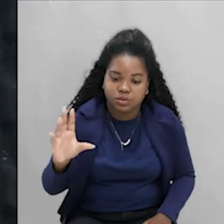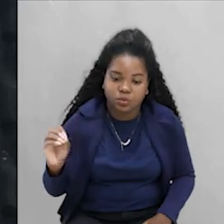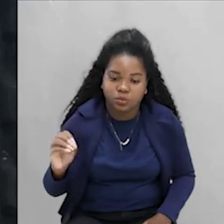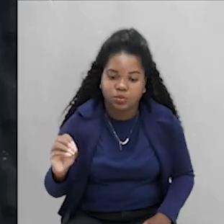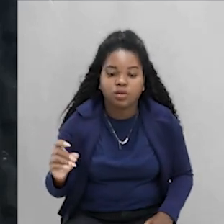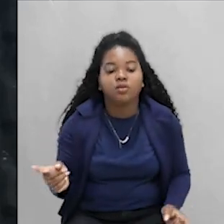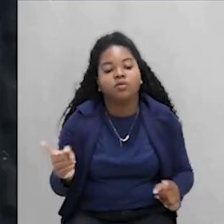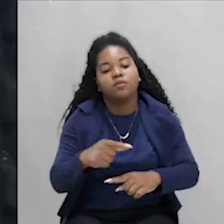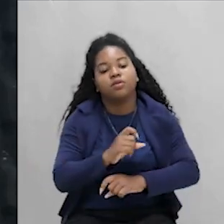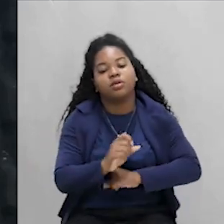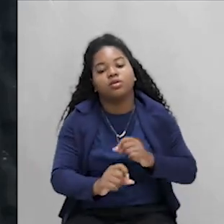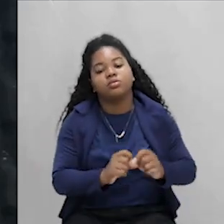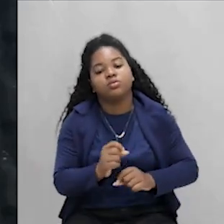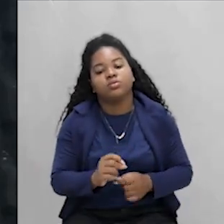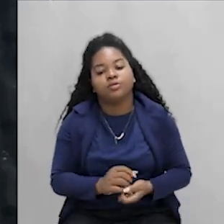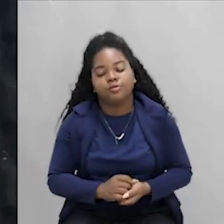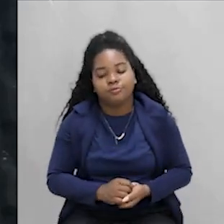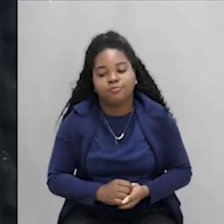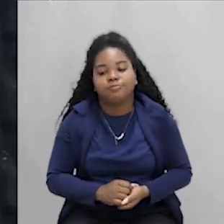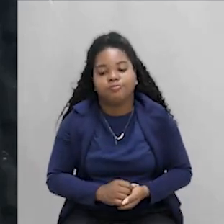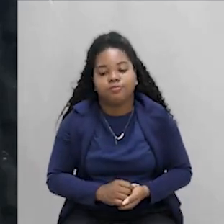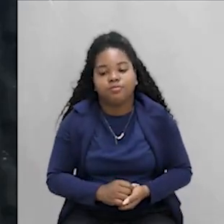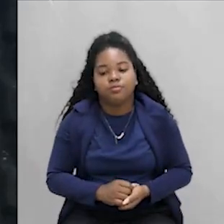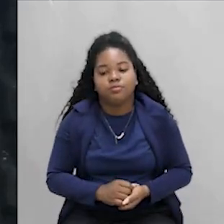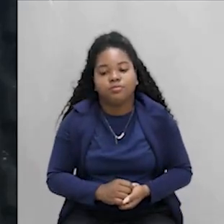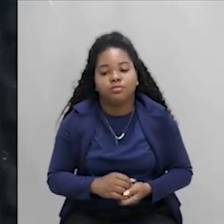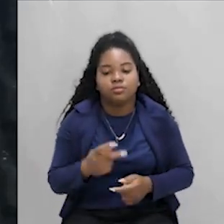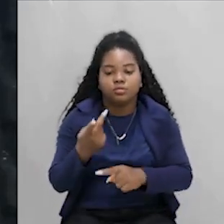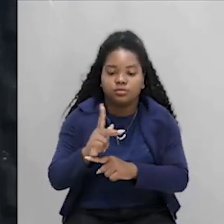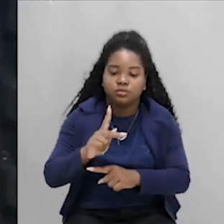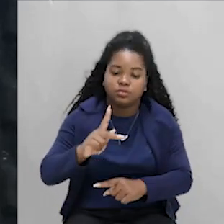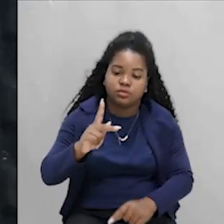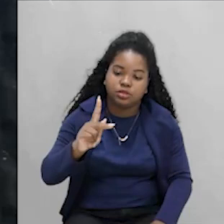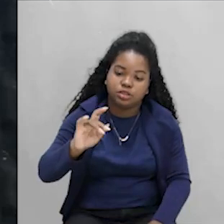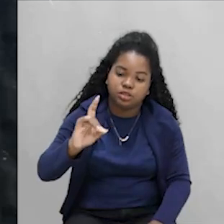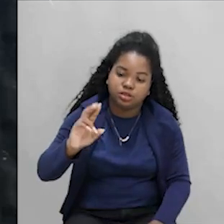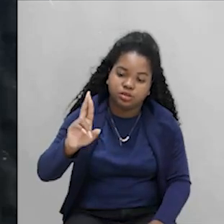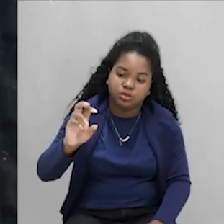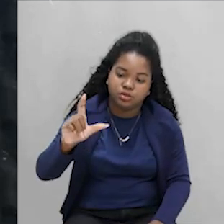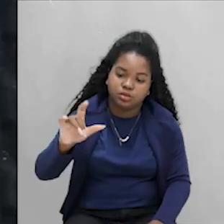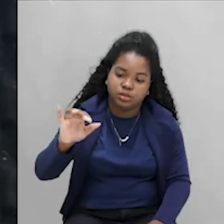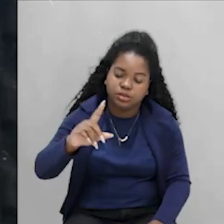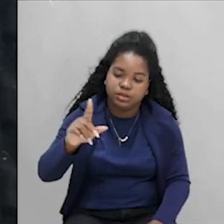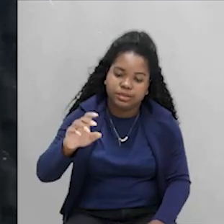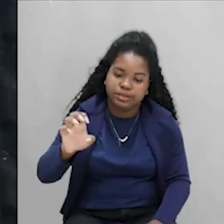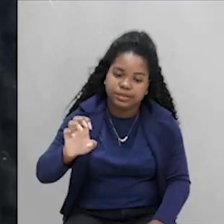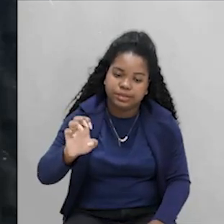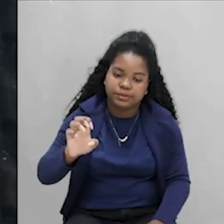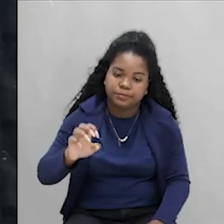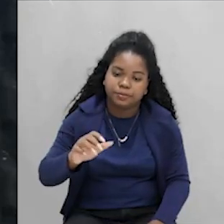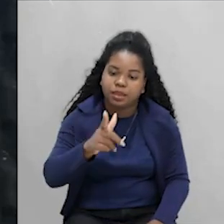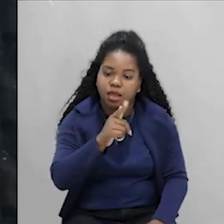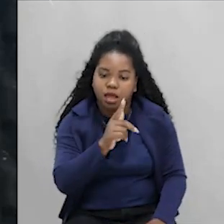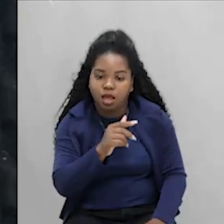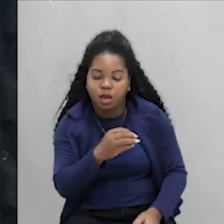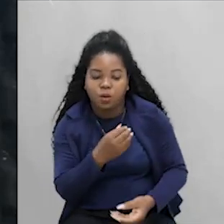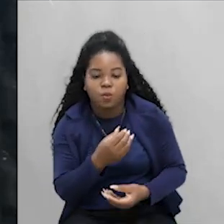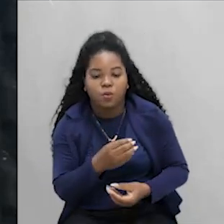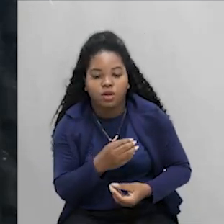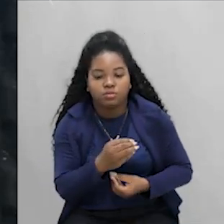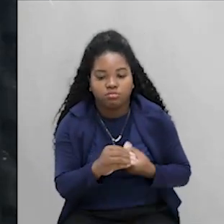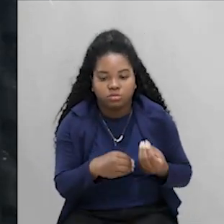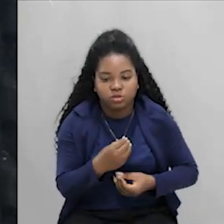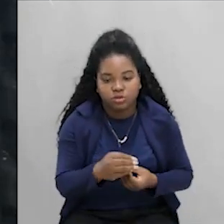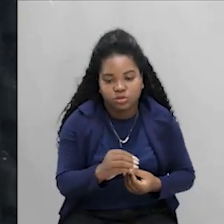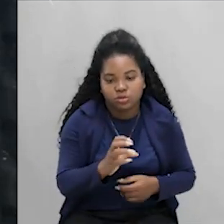processo inverso seria a reação de Hidrólise né a água interagindo com esta gerando o